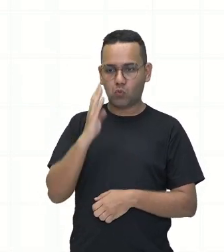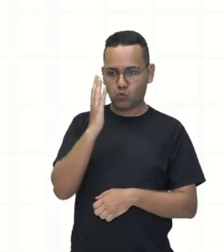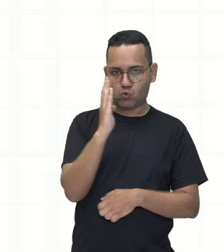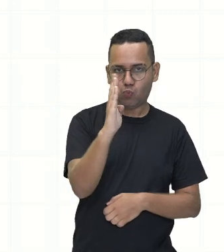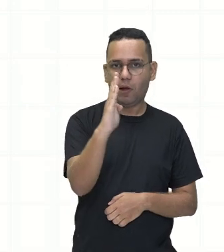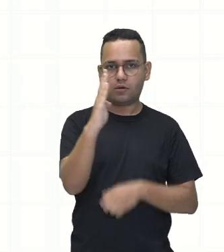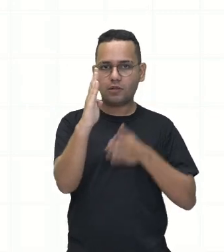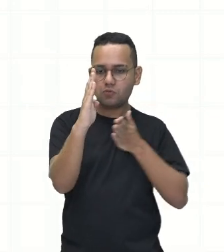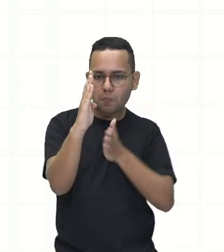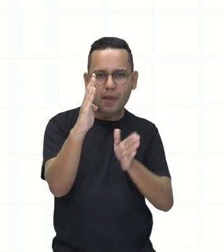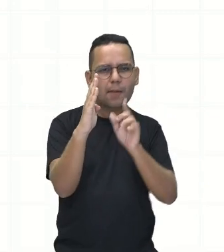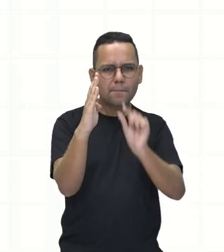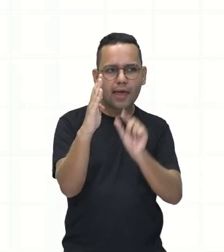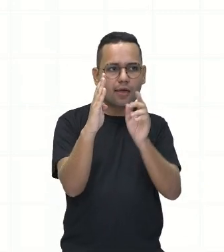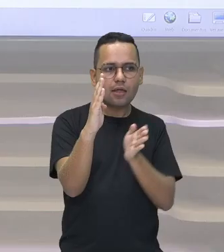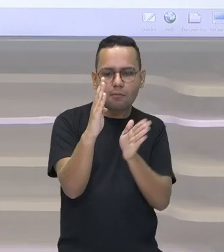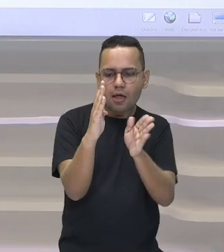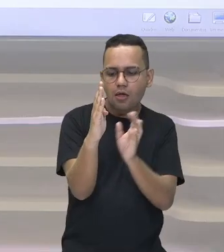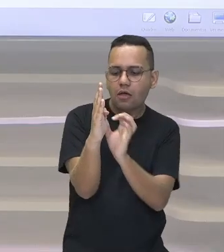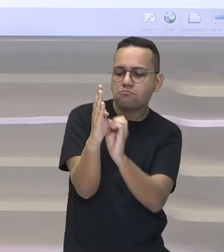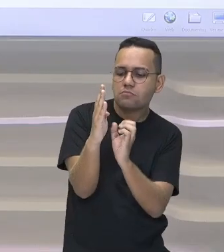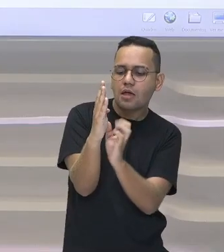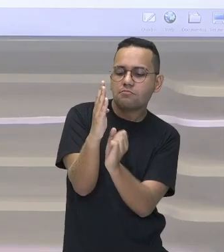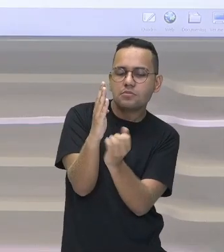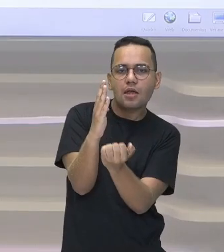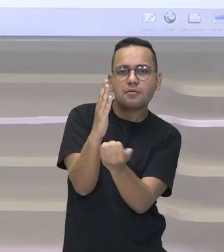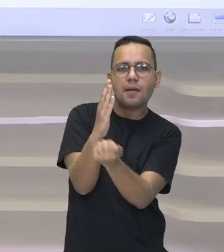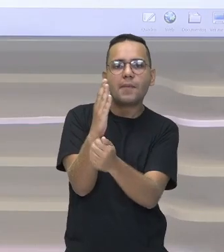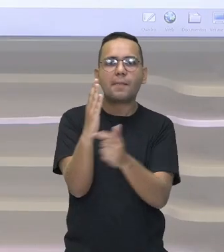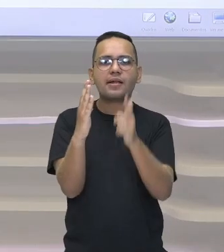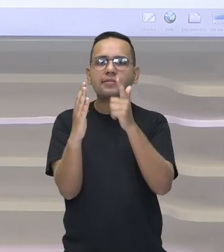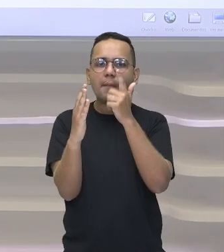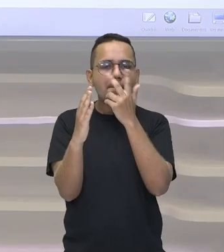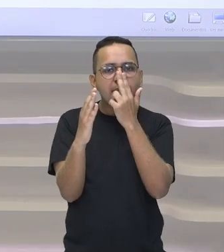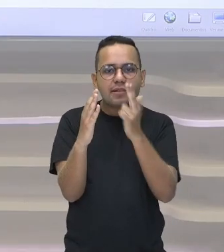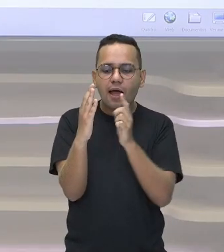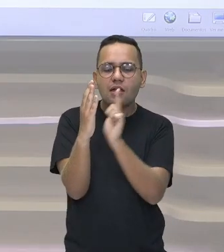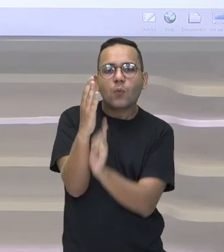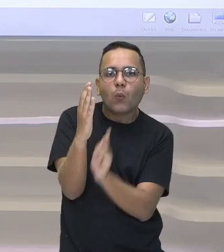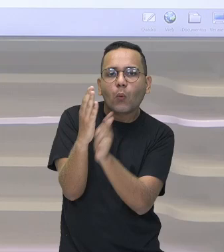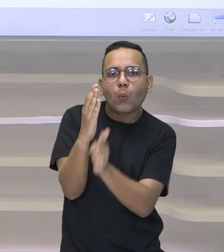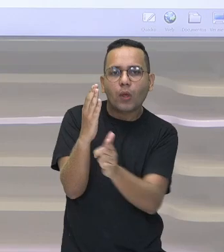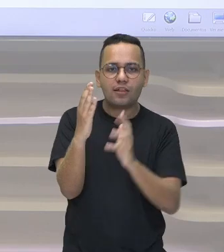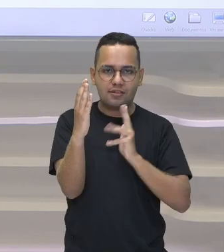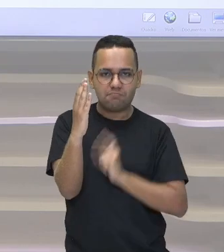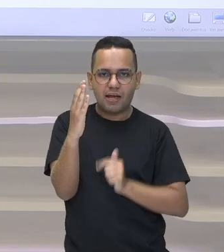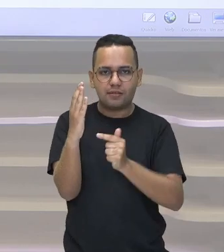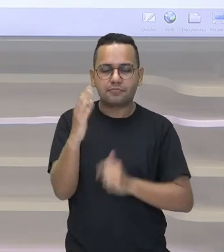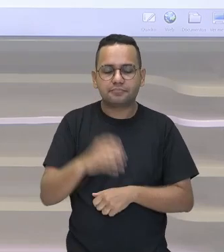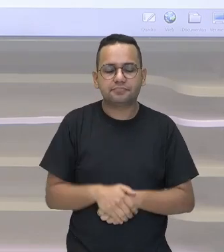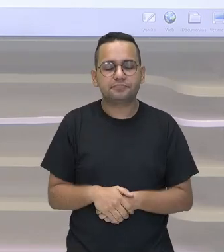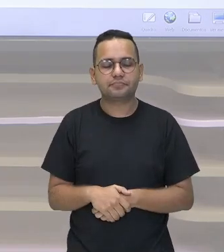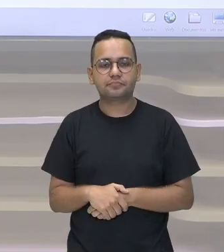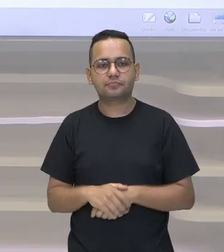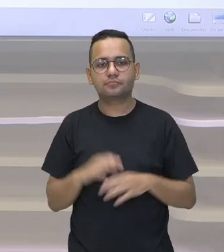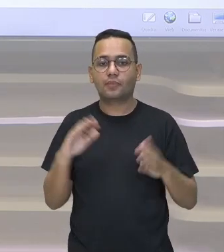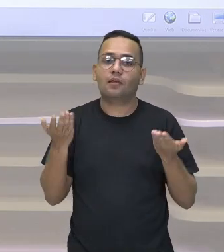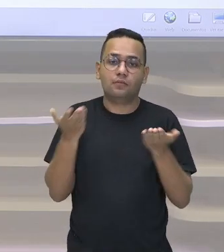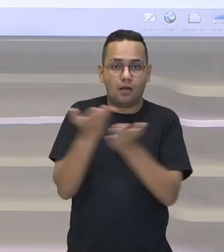de alimento dos tubarões, certo? Aí foram algumas, né, das